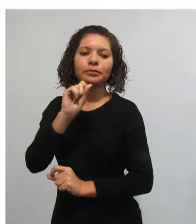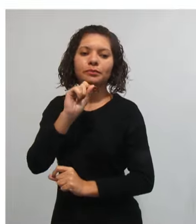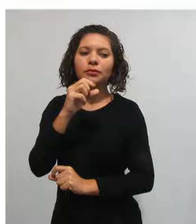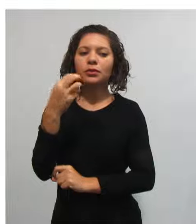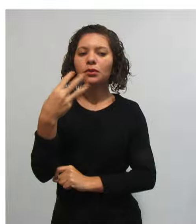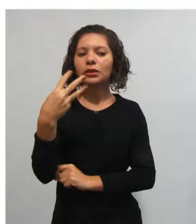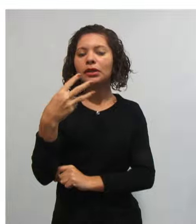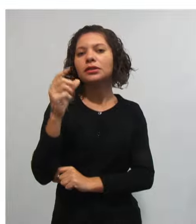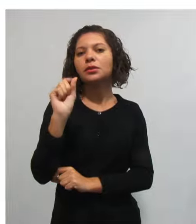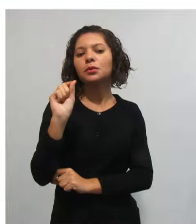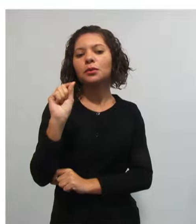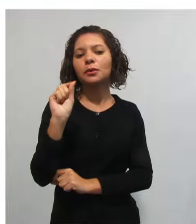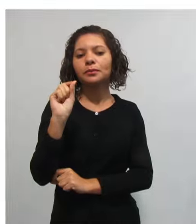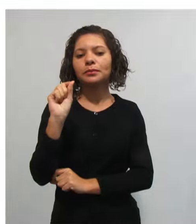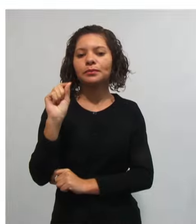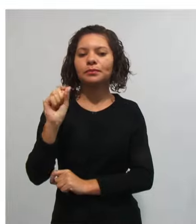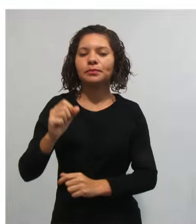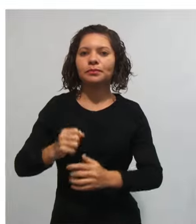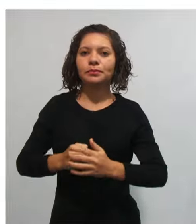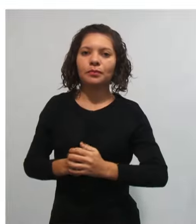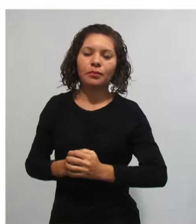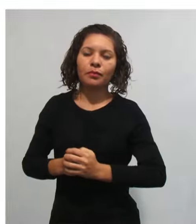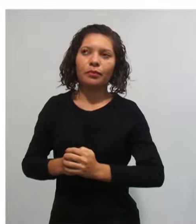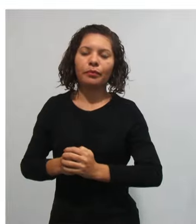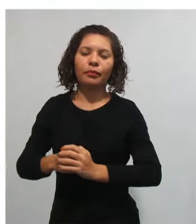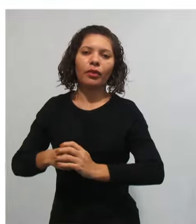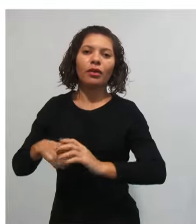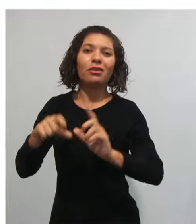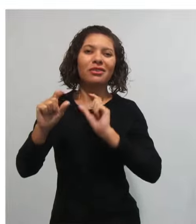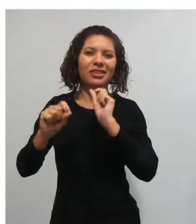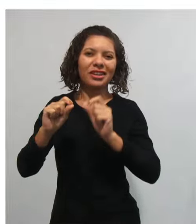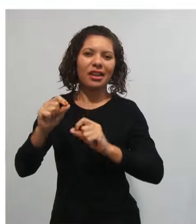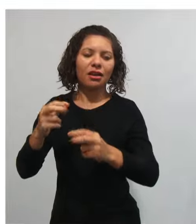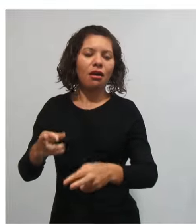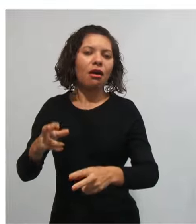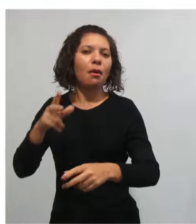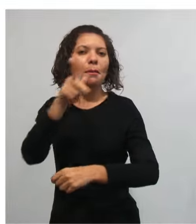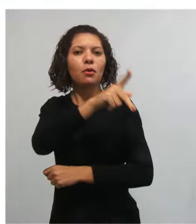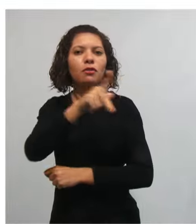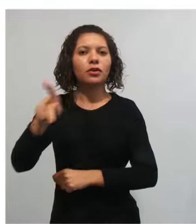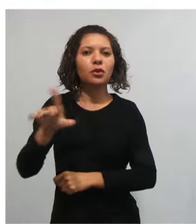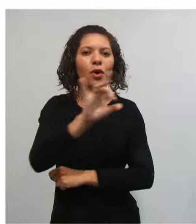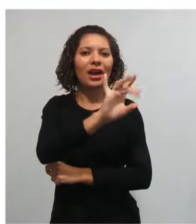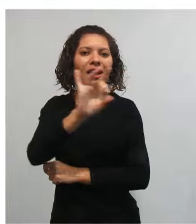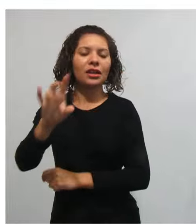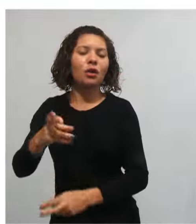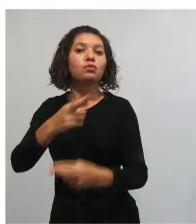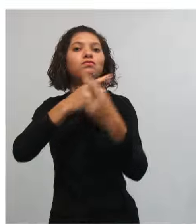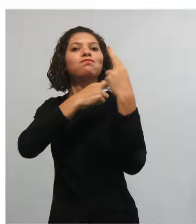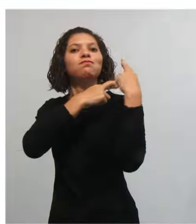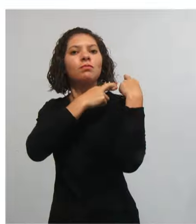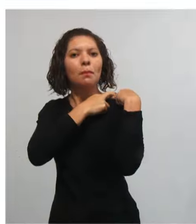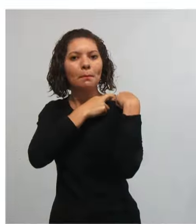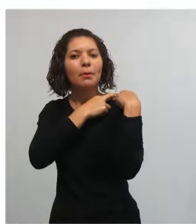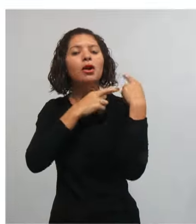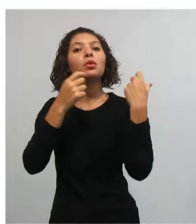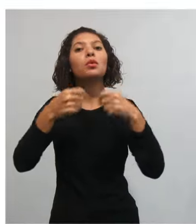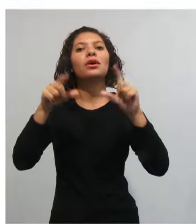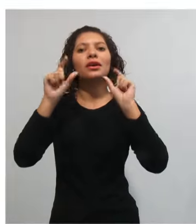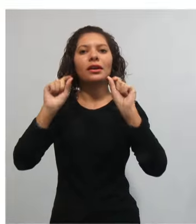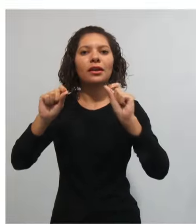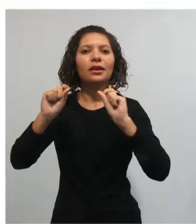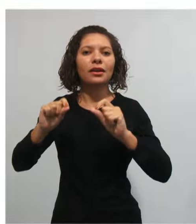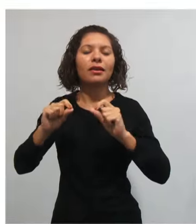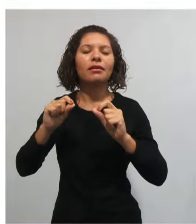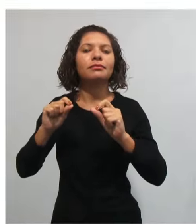terceiro que é zelar pela aprendizagem dos alunos é nossa obrigação como professor zelar pela aprendizagem dos nossos